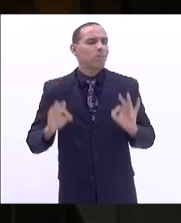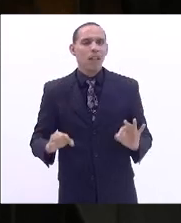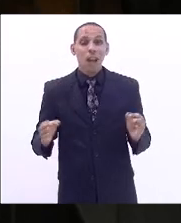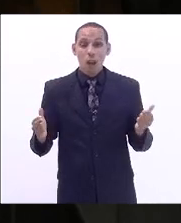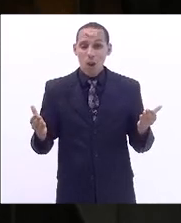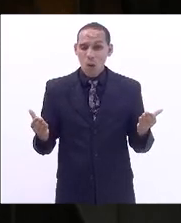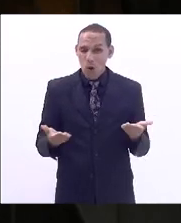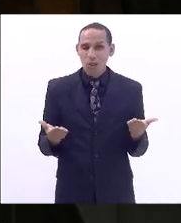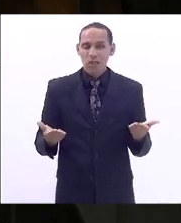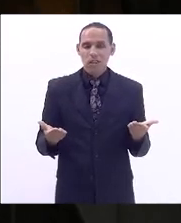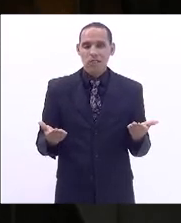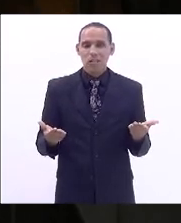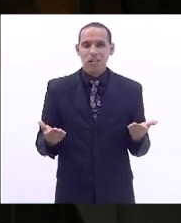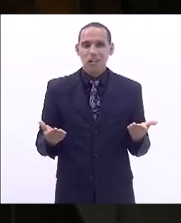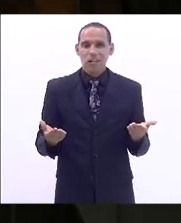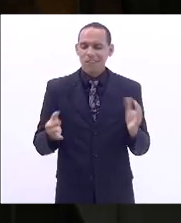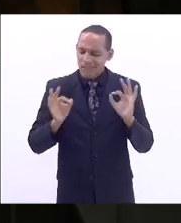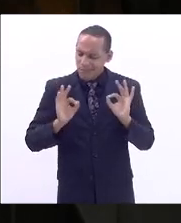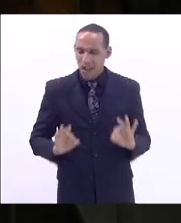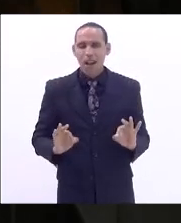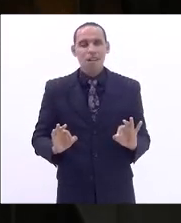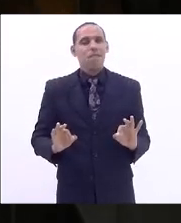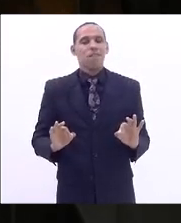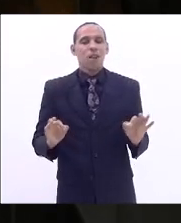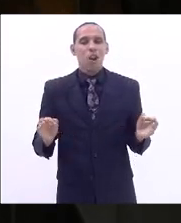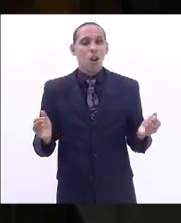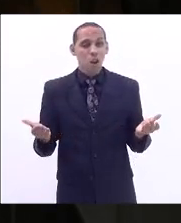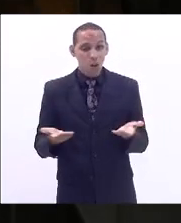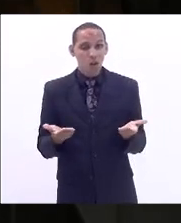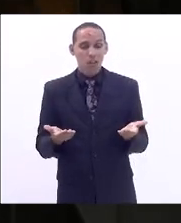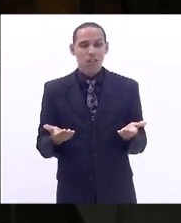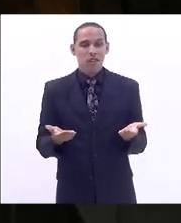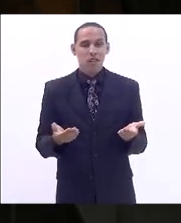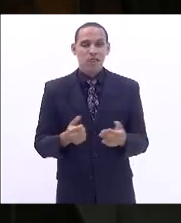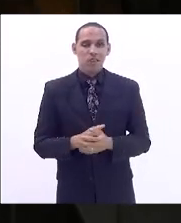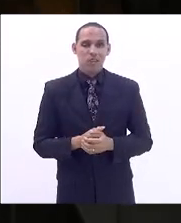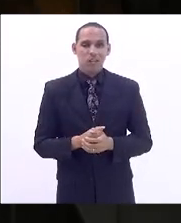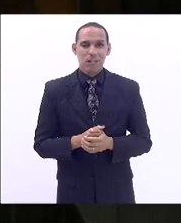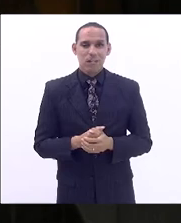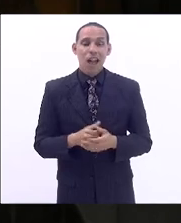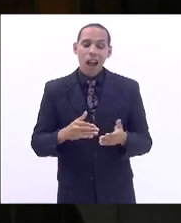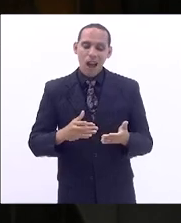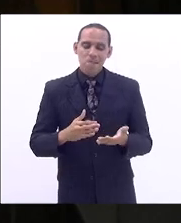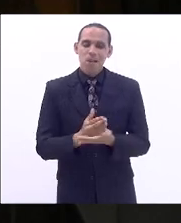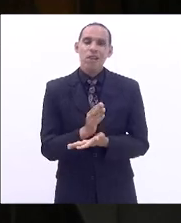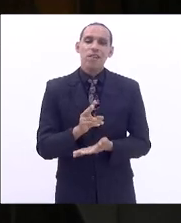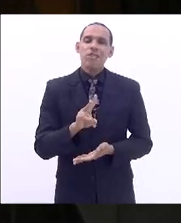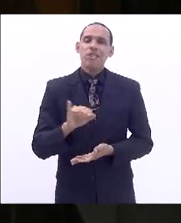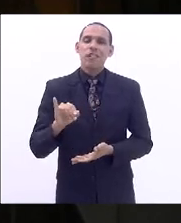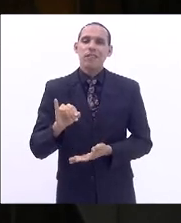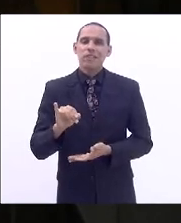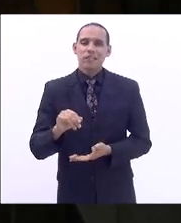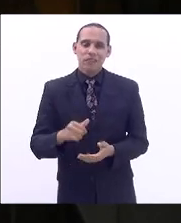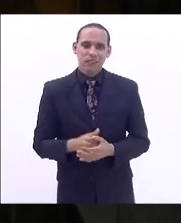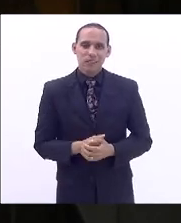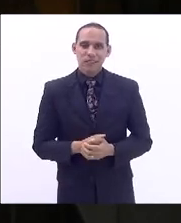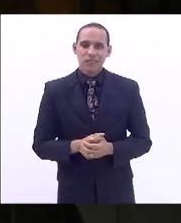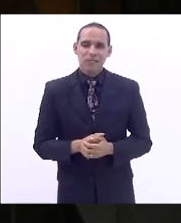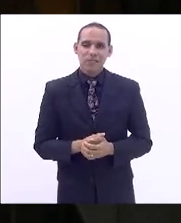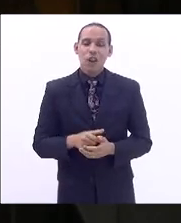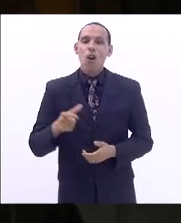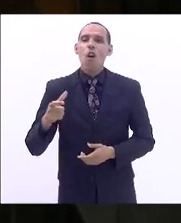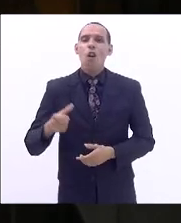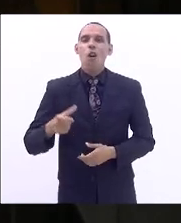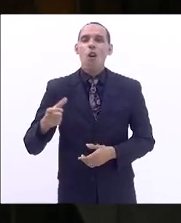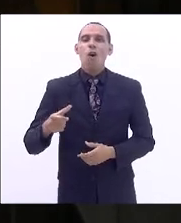que hoje e tem absoluta certeza que hoje será e a pesado e na